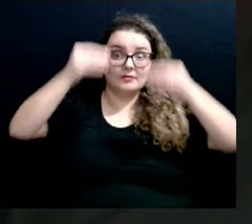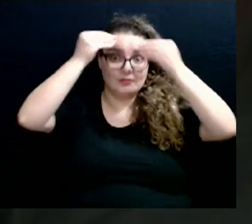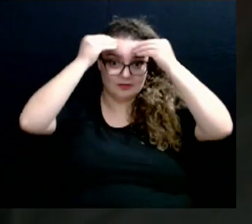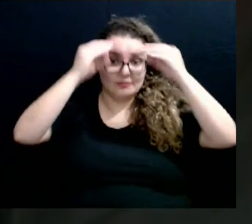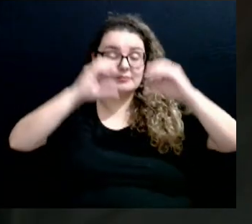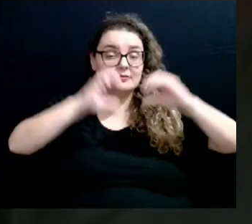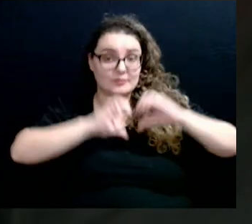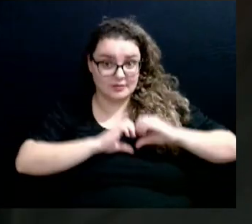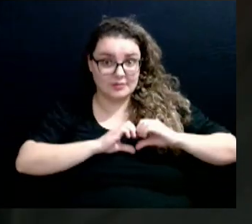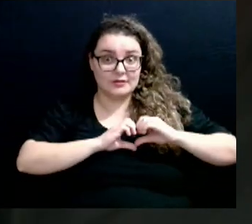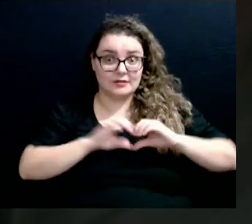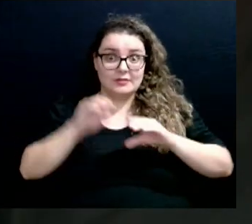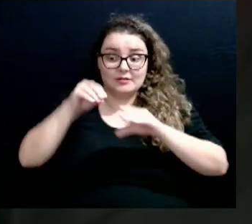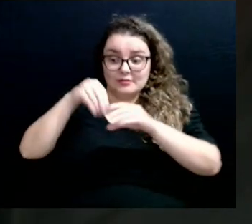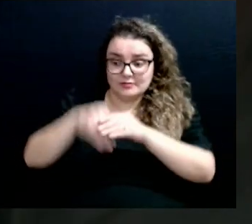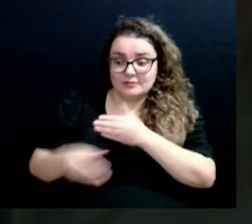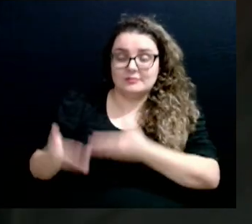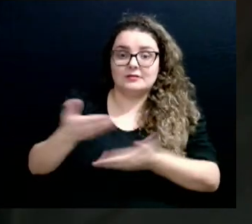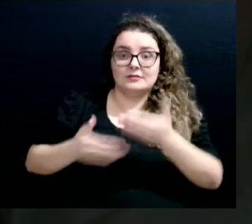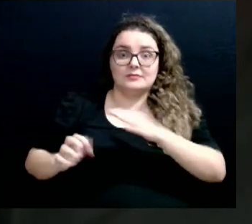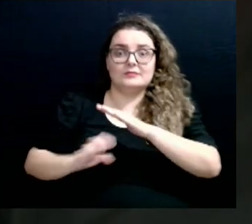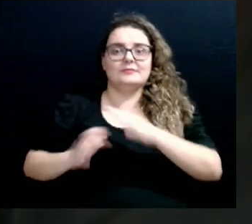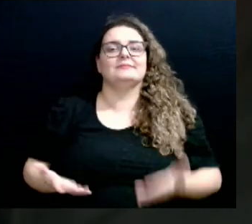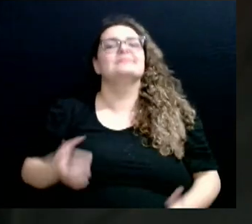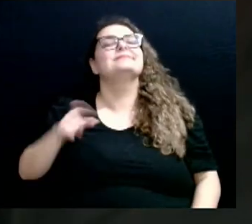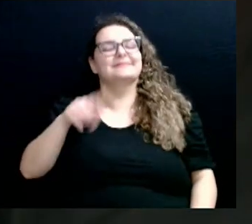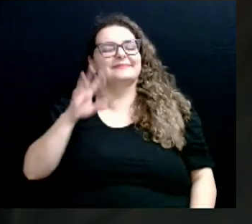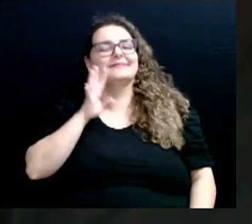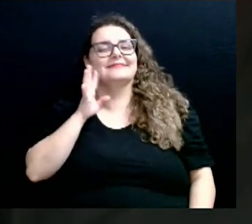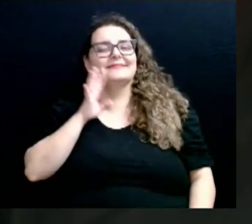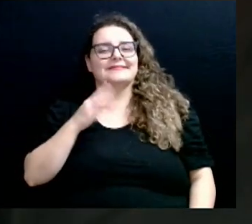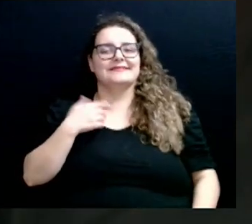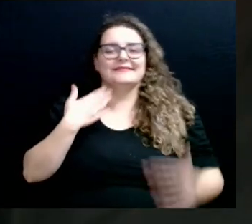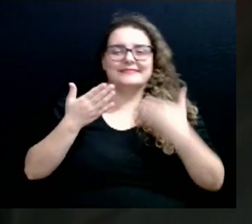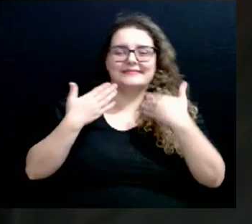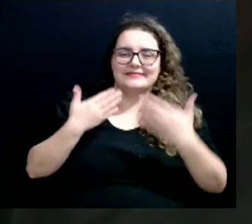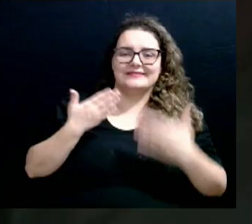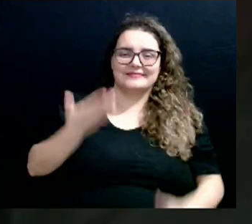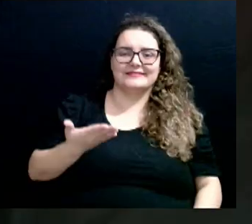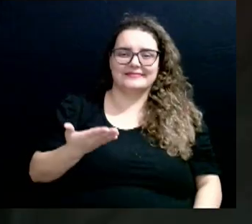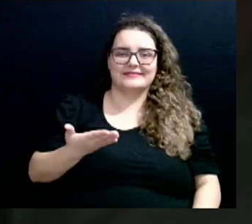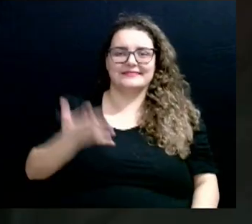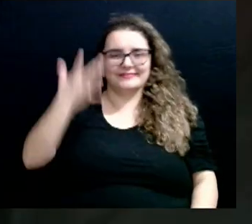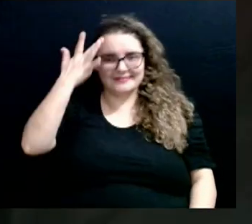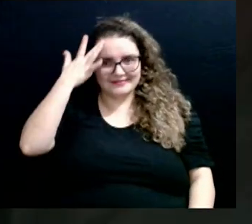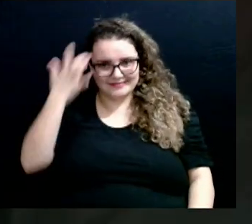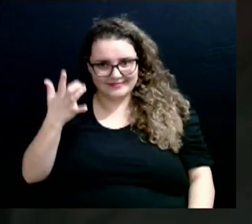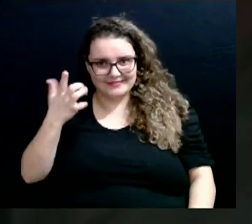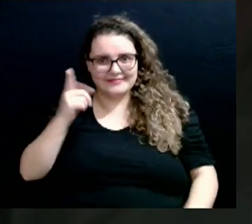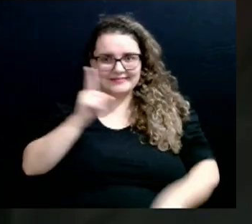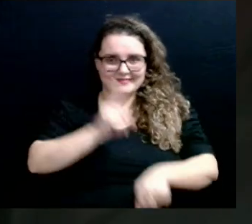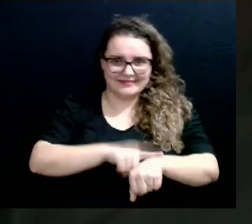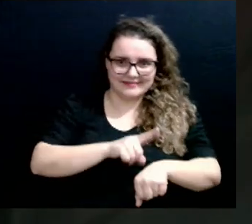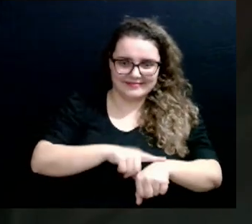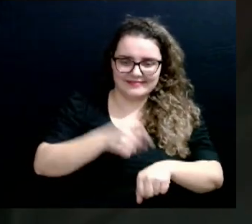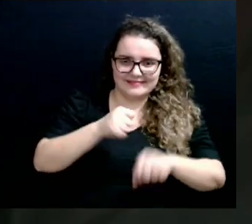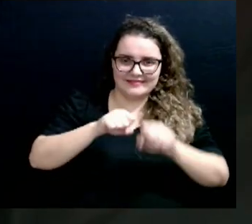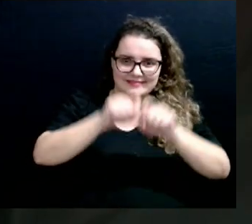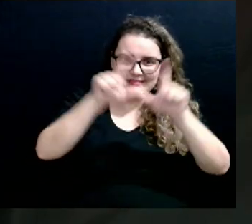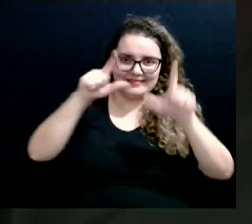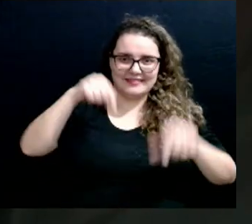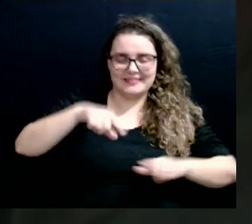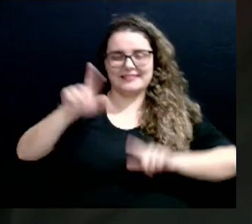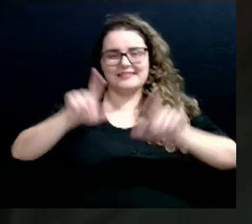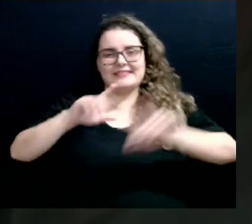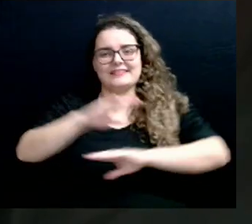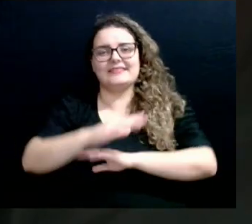do espaço corporativo? Isso é legal e a gente fala com você sobre isso amanhã, a partir das 8 da manhã, aqui na TV Câmara